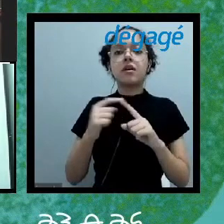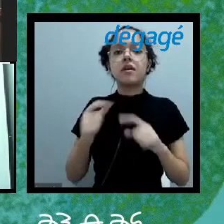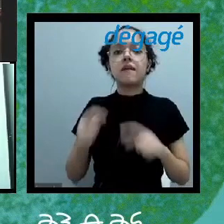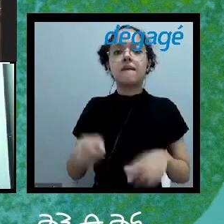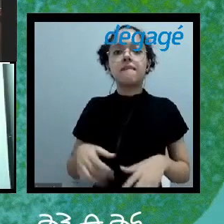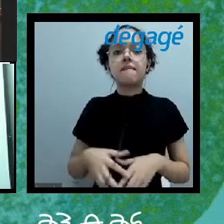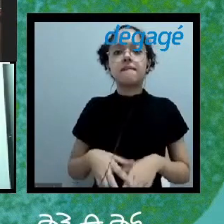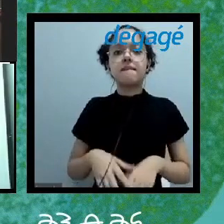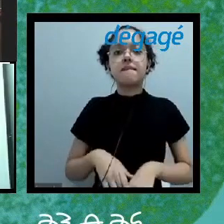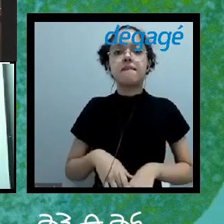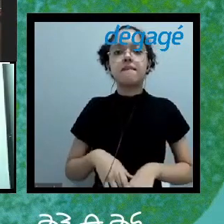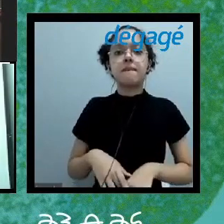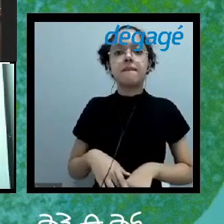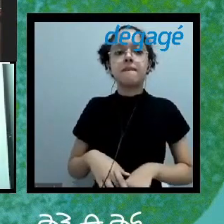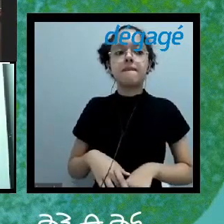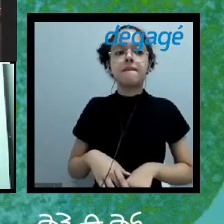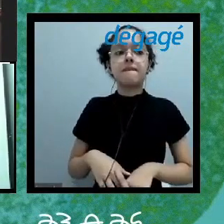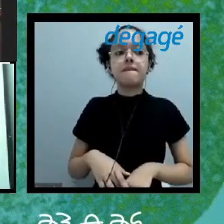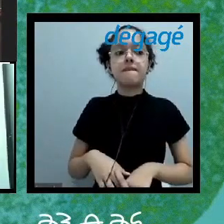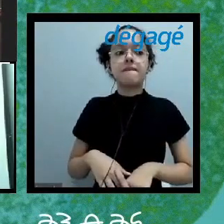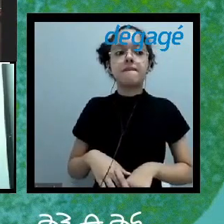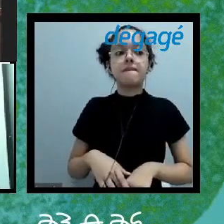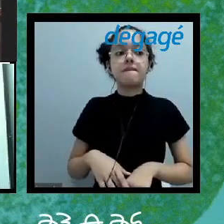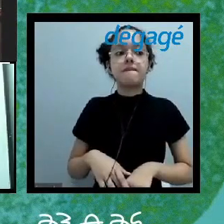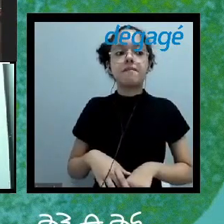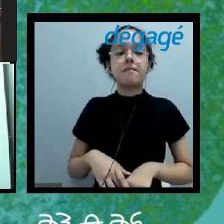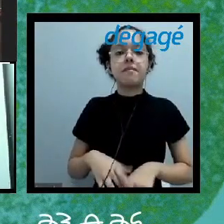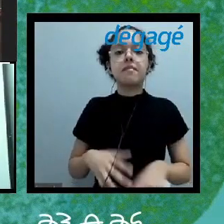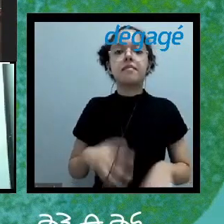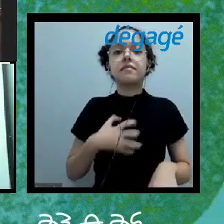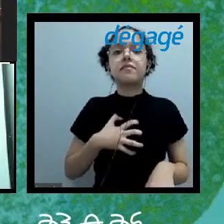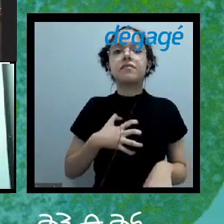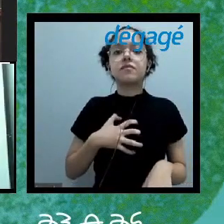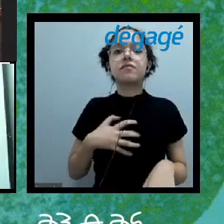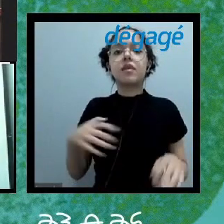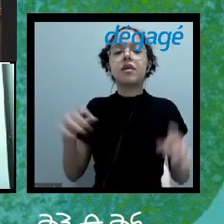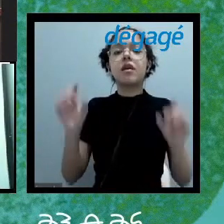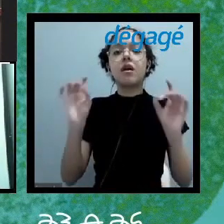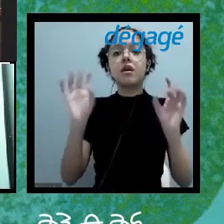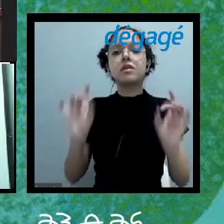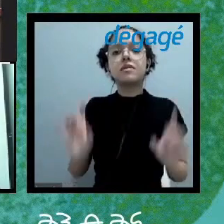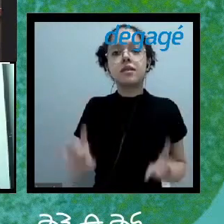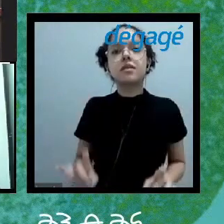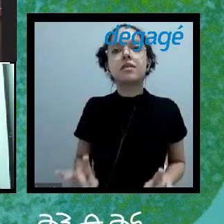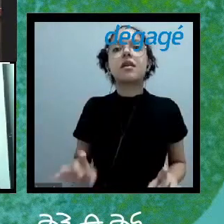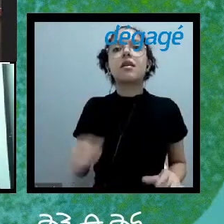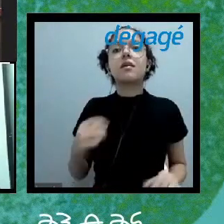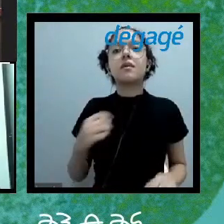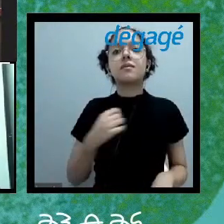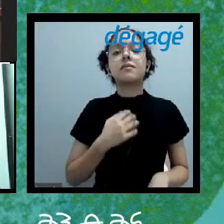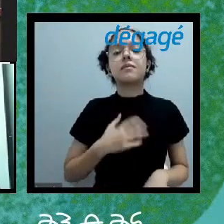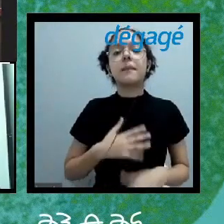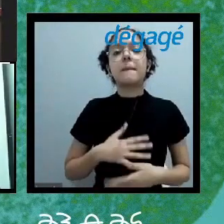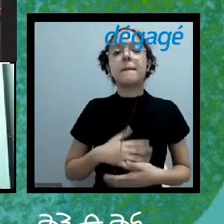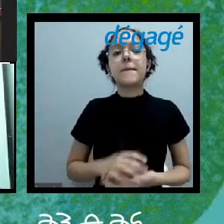muito sentido. Deixa eu ver se eu pulei alguma coisa aqui. Acho que eu não mandei para vocês a parte do...